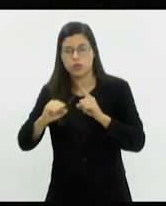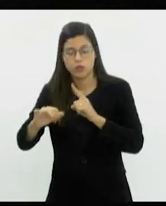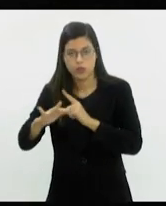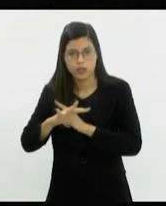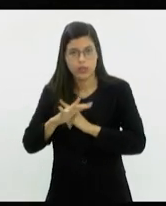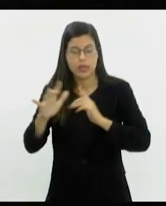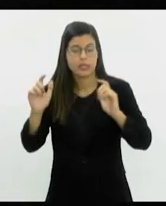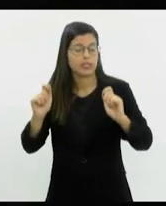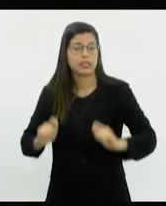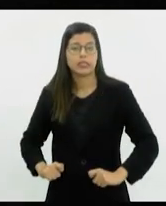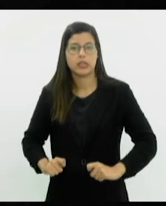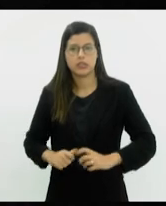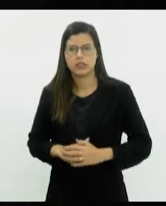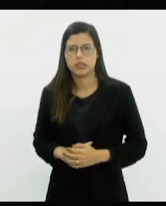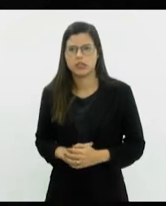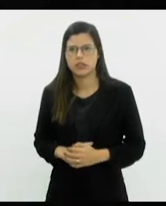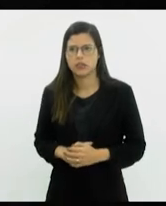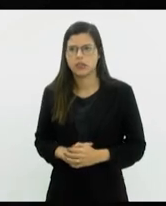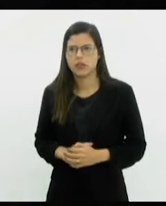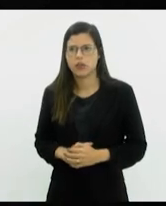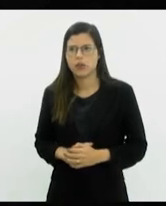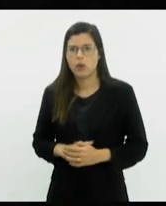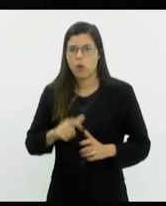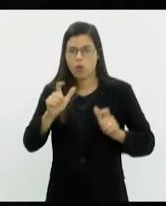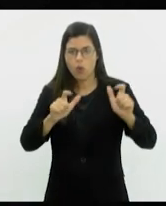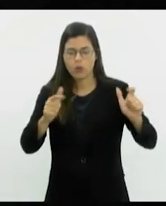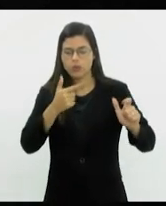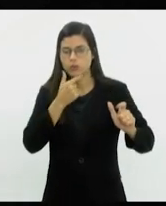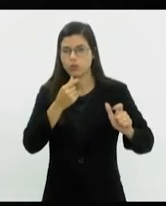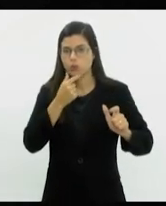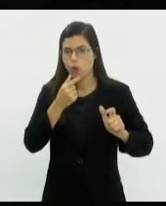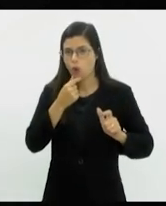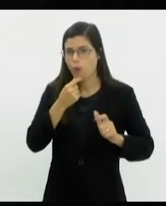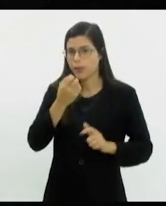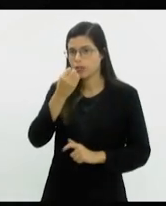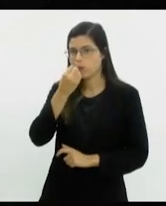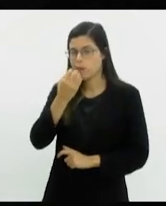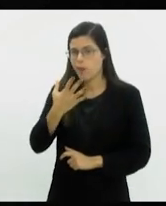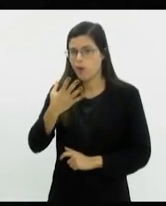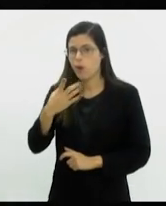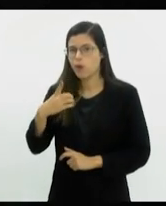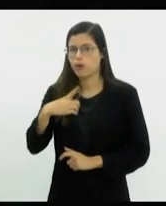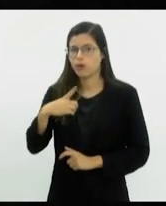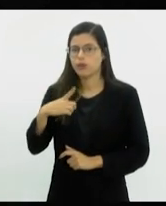chance quando os homens de bem têm a mesma